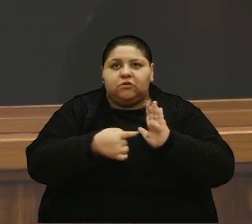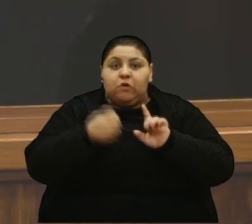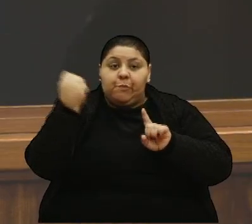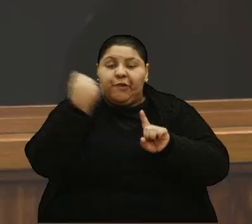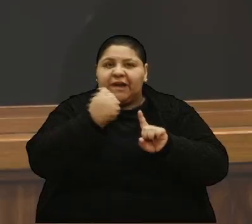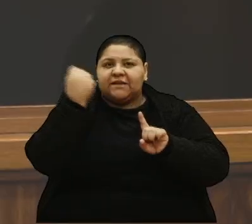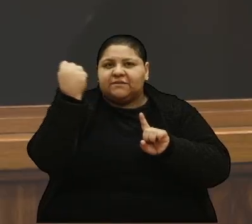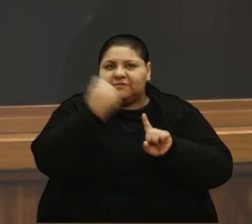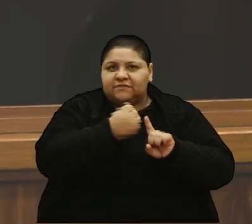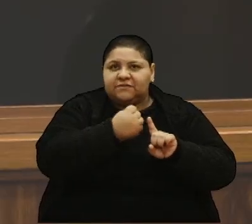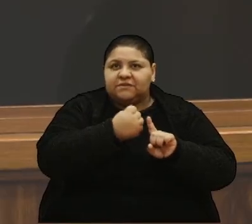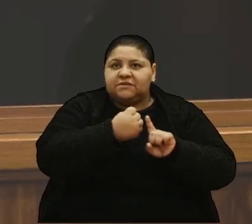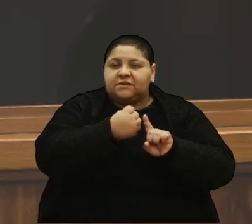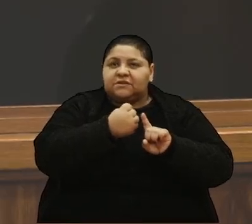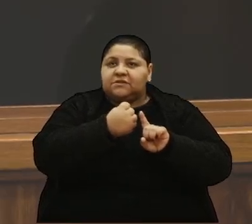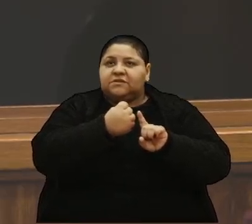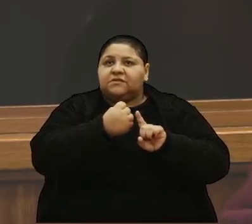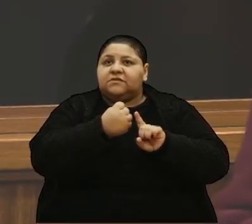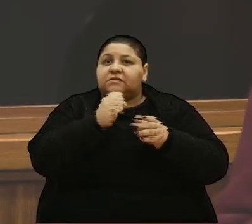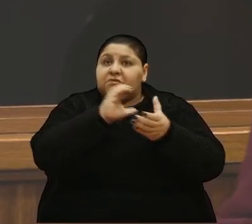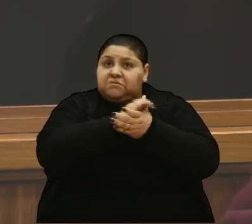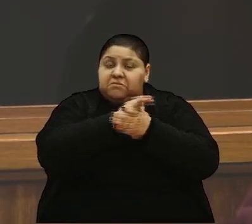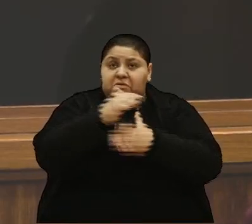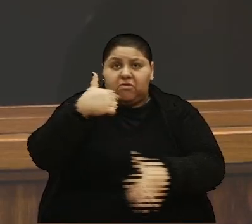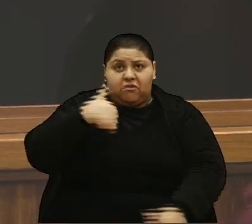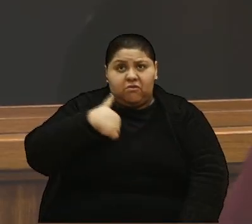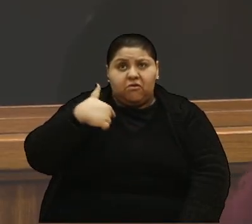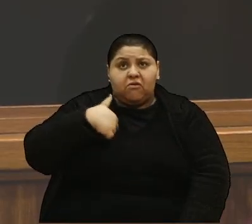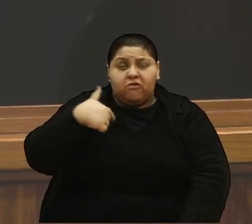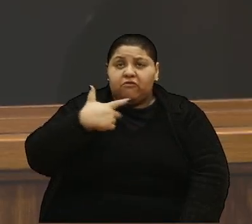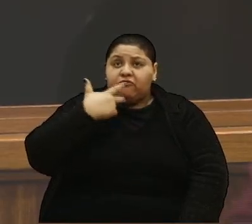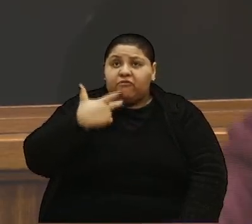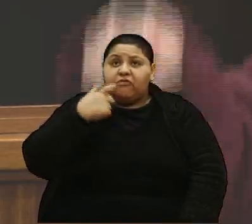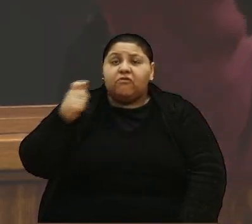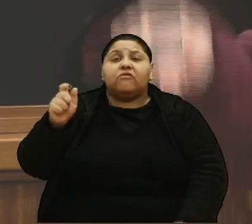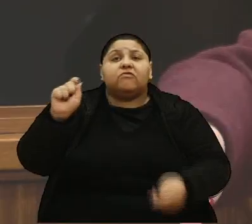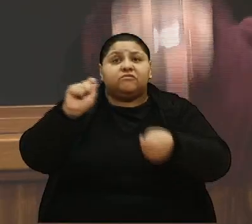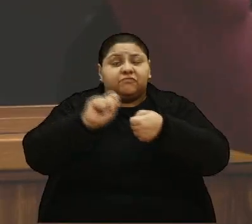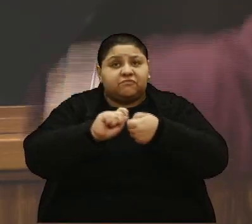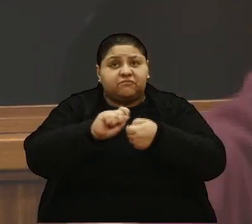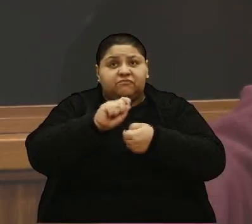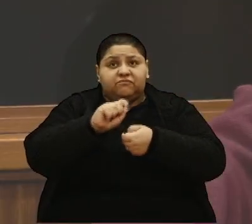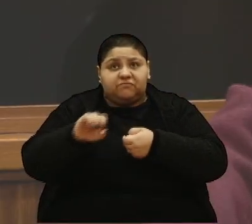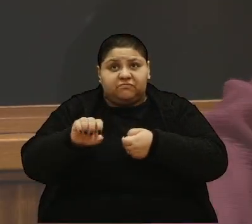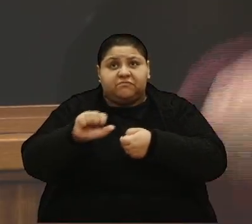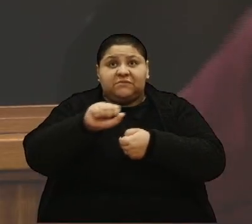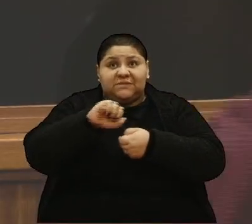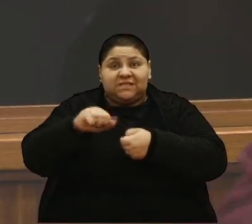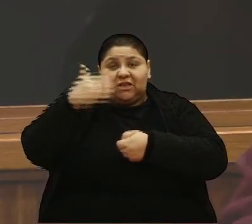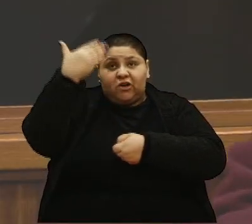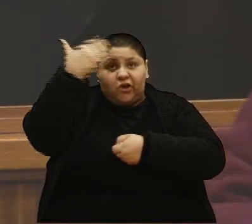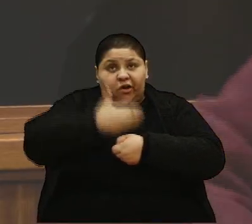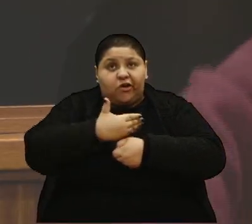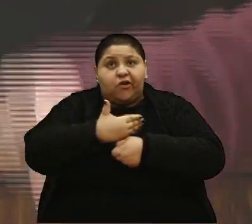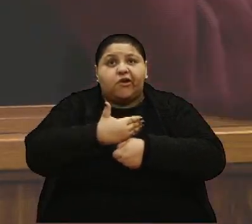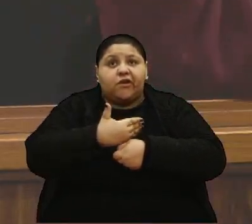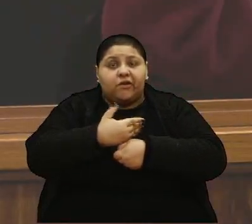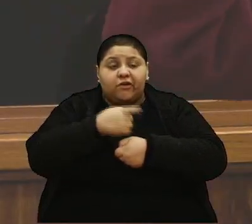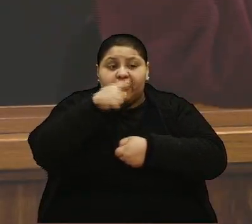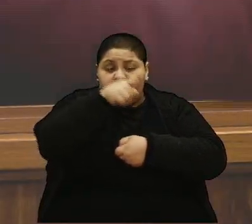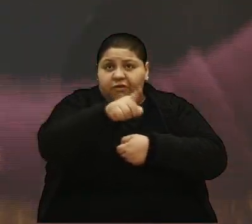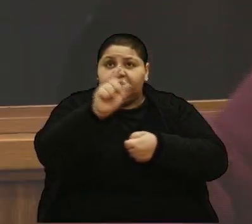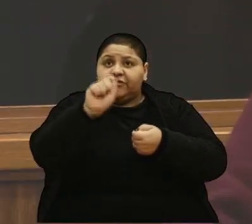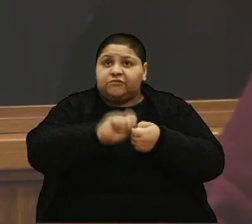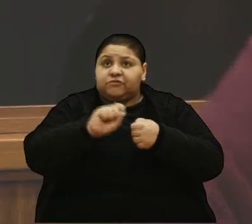agressão à esposa. Eu disse, eu vou dizer o que eu vou fazer. Se for comprovado que foi ele, eu vou